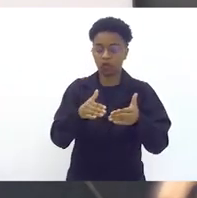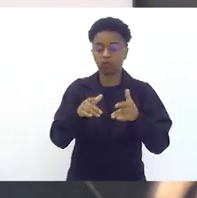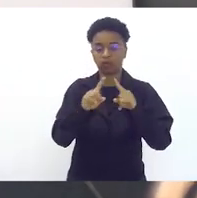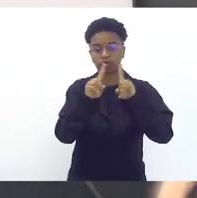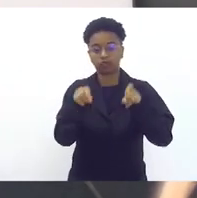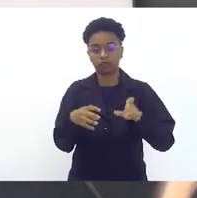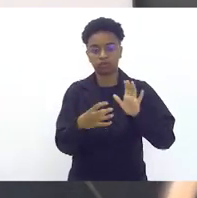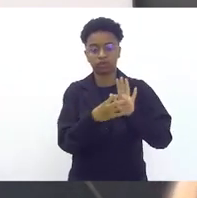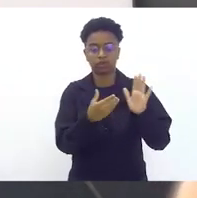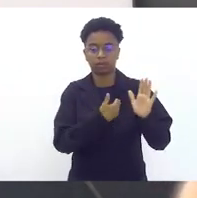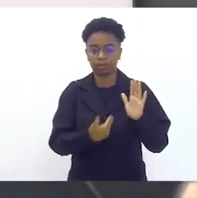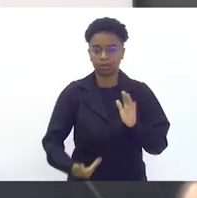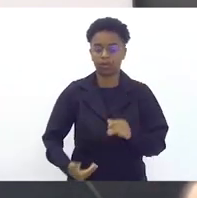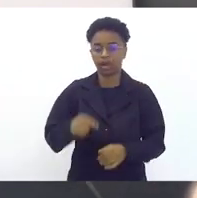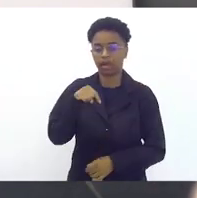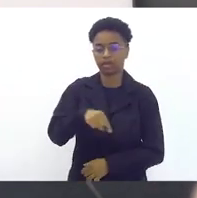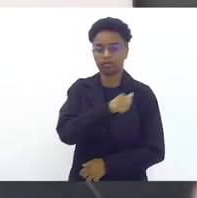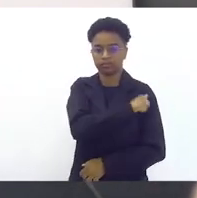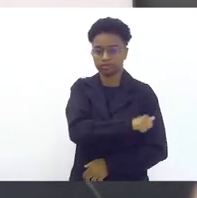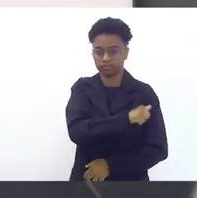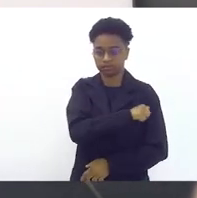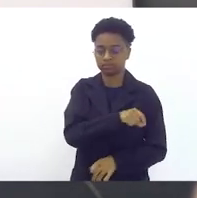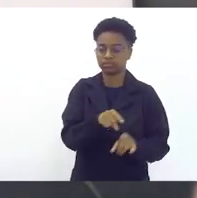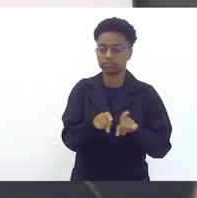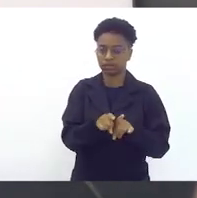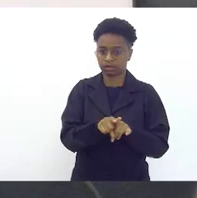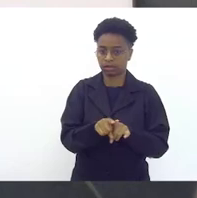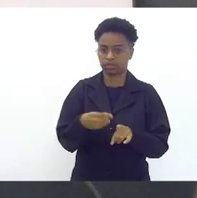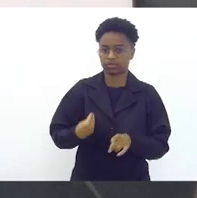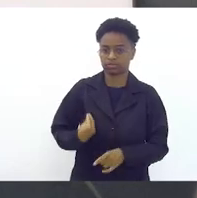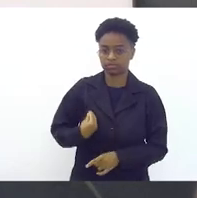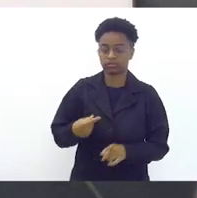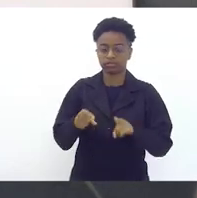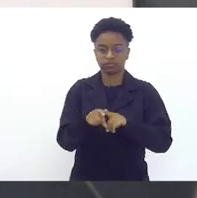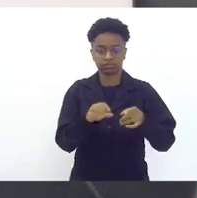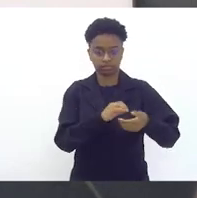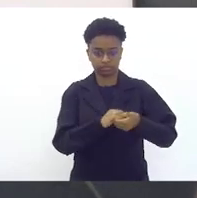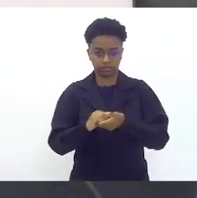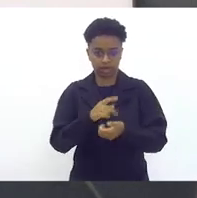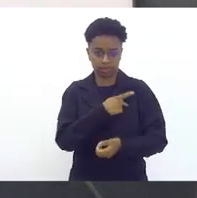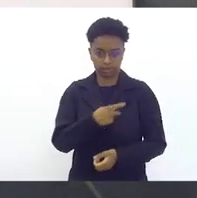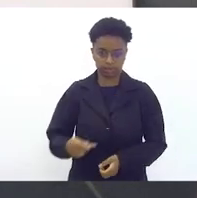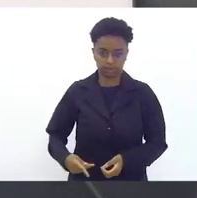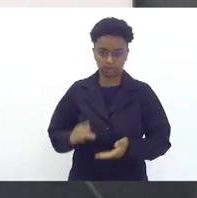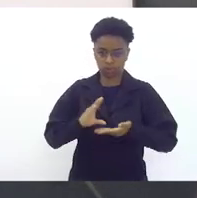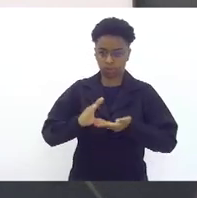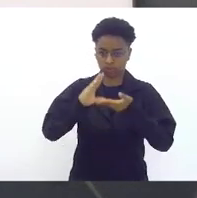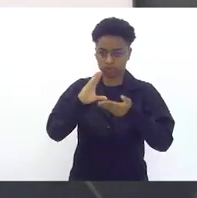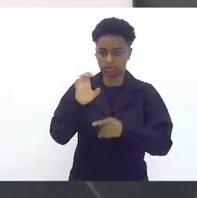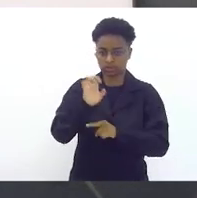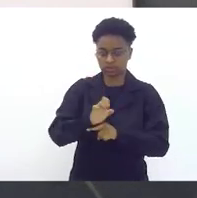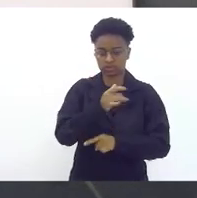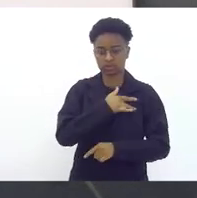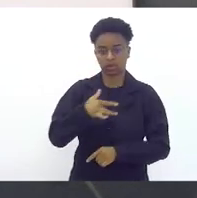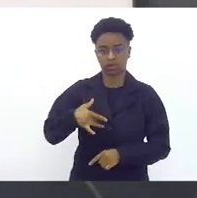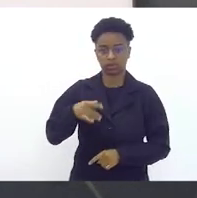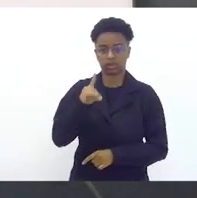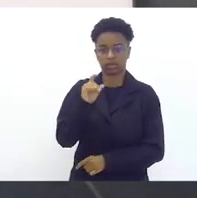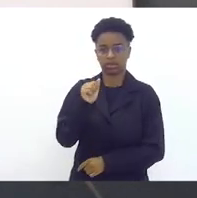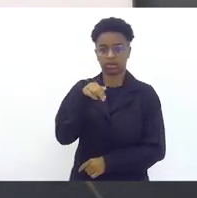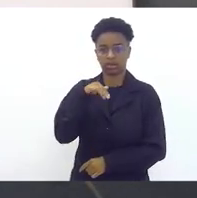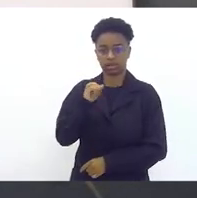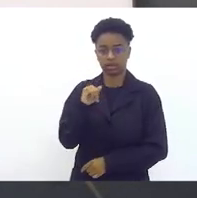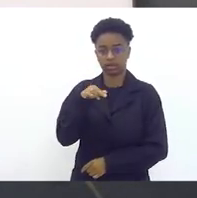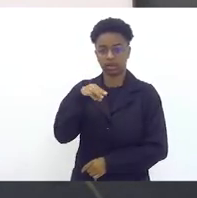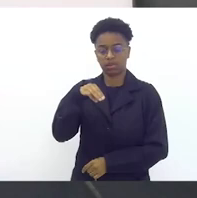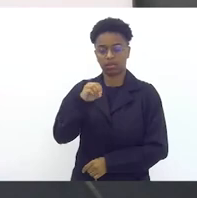Estado do Rio de Janeiro. Margarita está aí, outros companheiros. Queria saudar a presidente do Conselho Estadual de Saúde, a companheira Dani Moretti, né, também